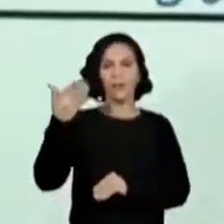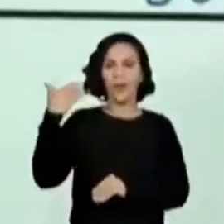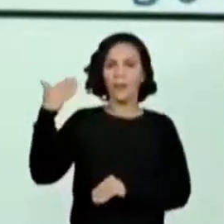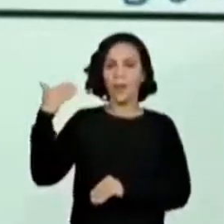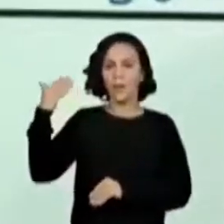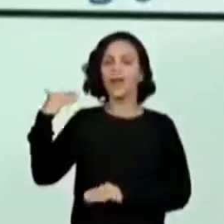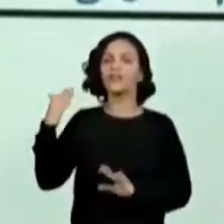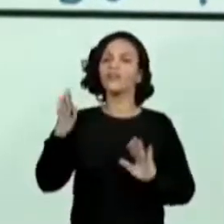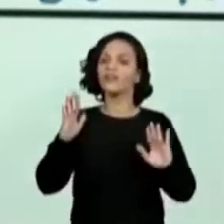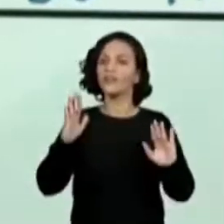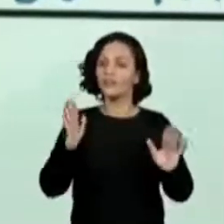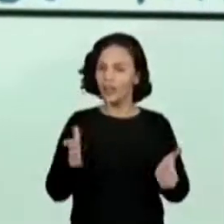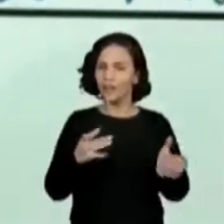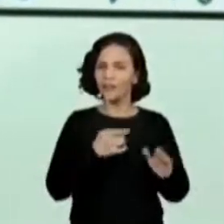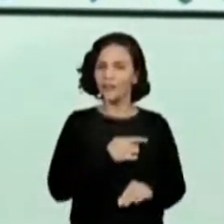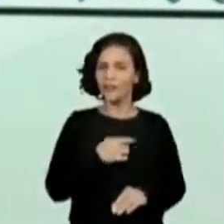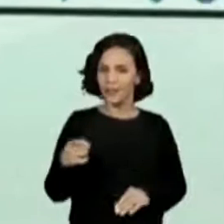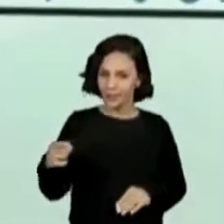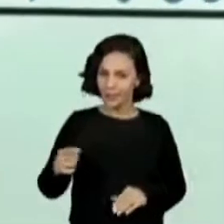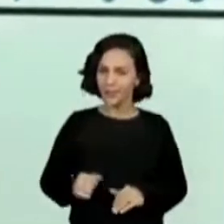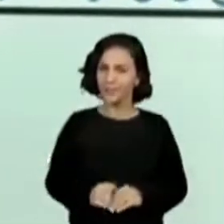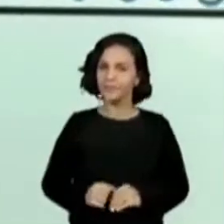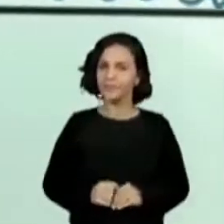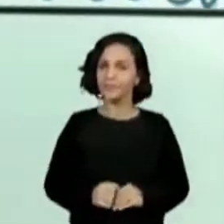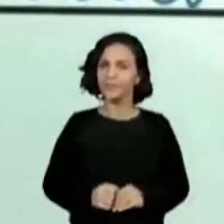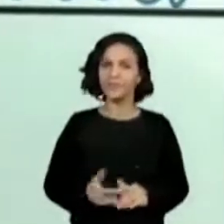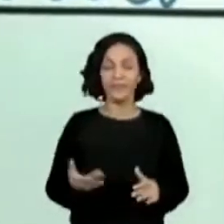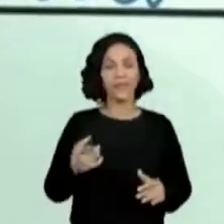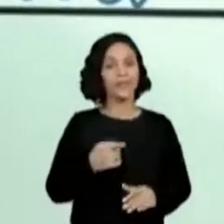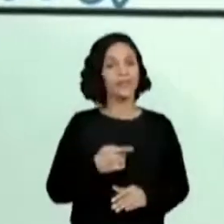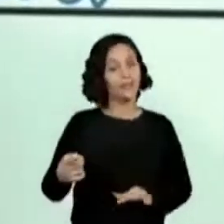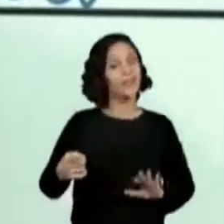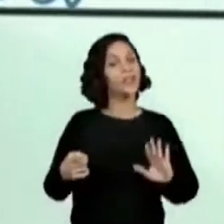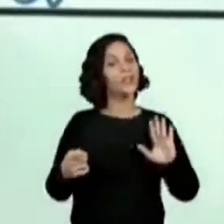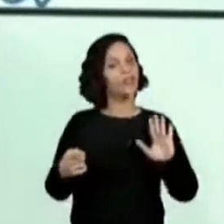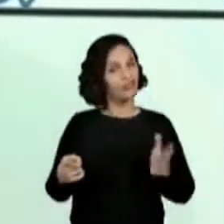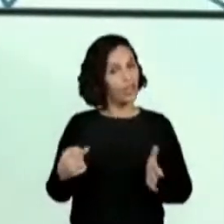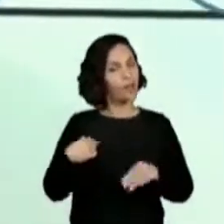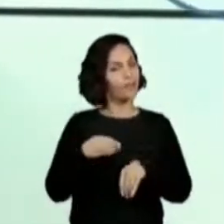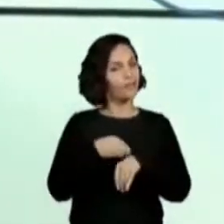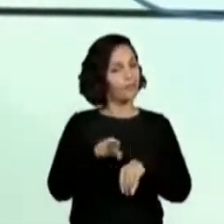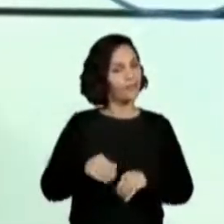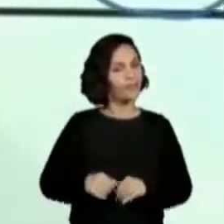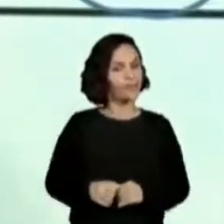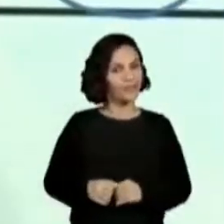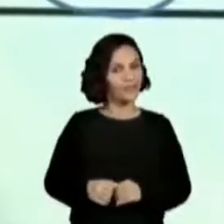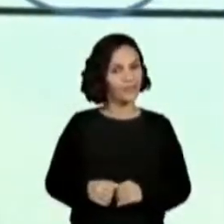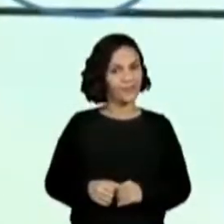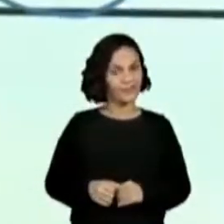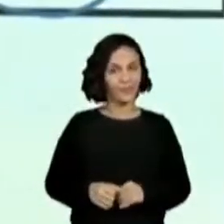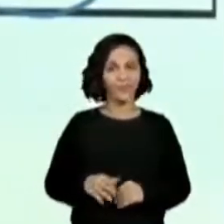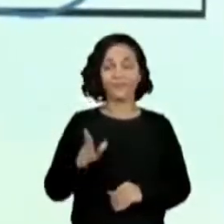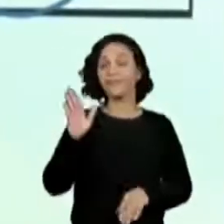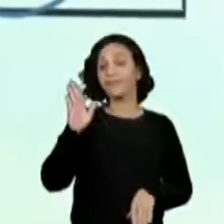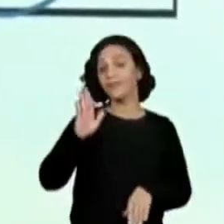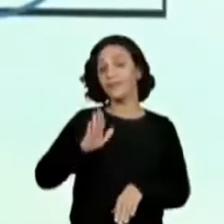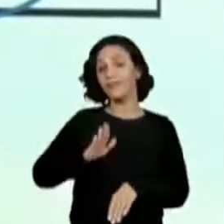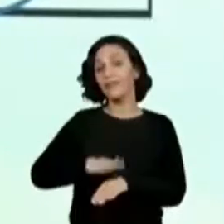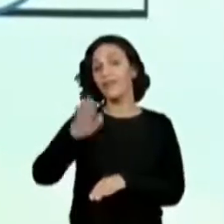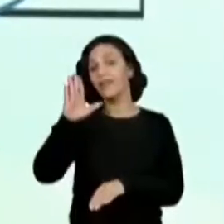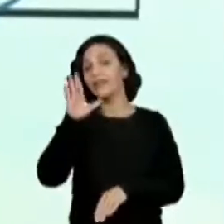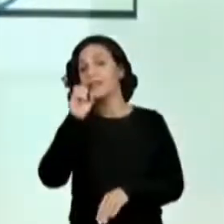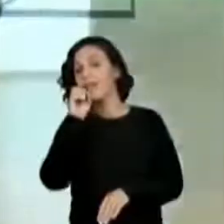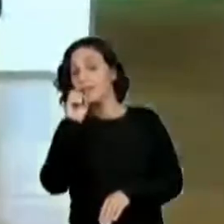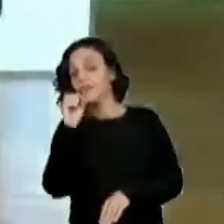nesta semana. A gente trabalhou isso nesta semana. Teve mais domingo ou teve mais